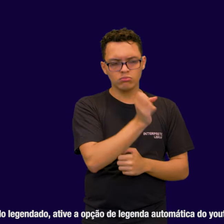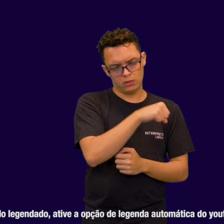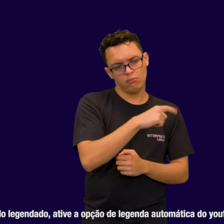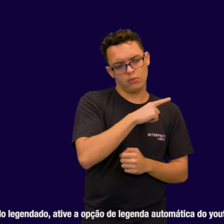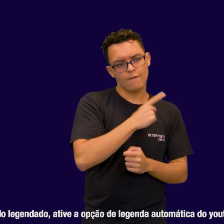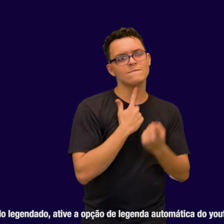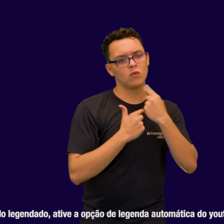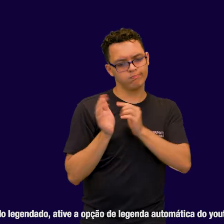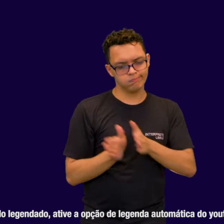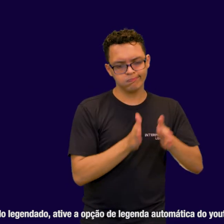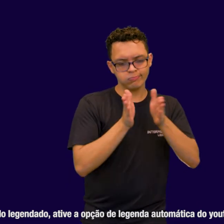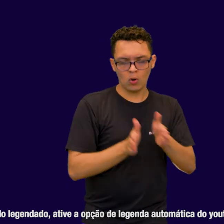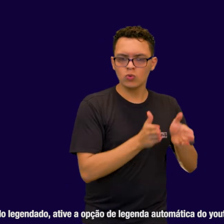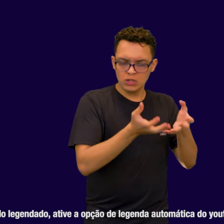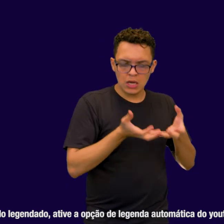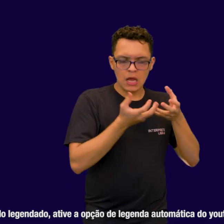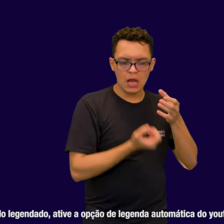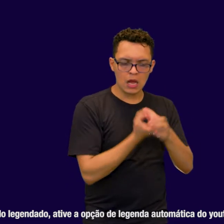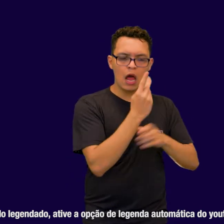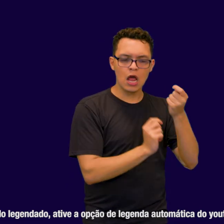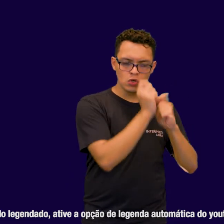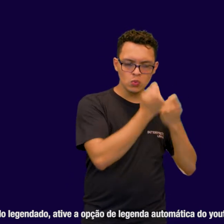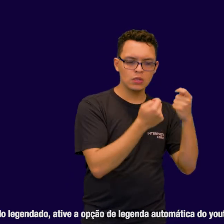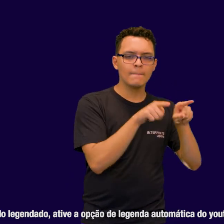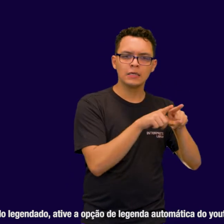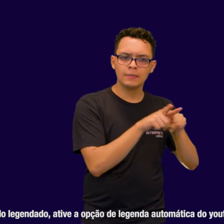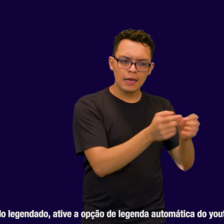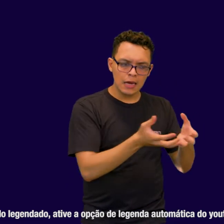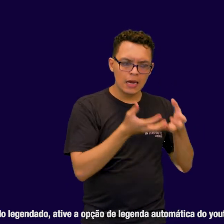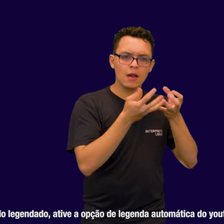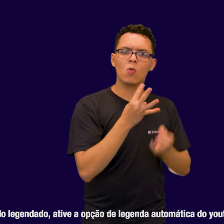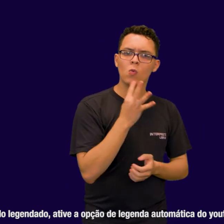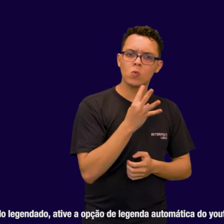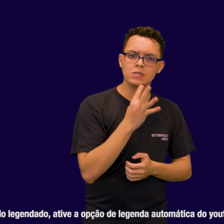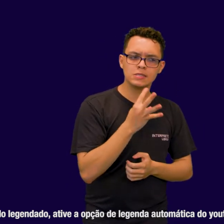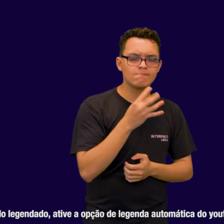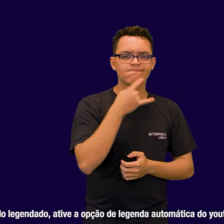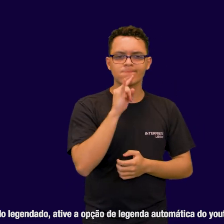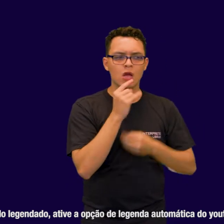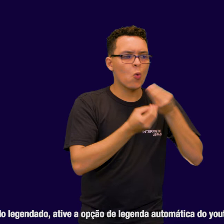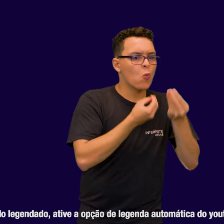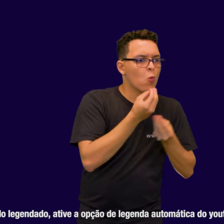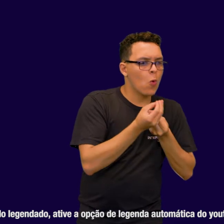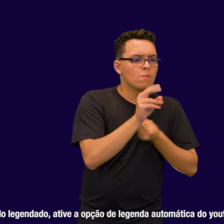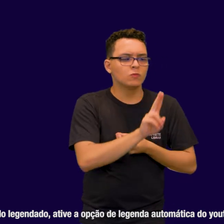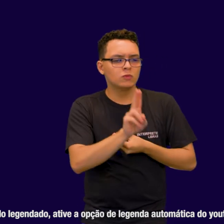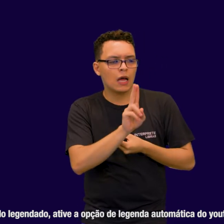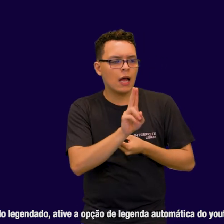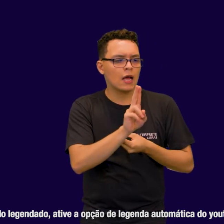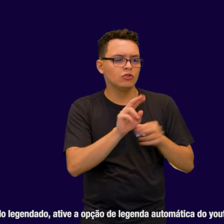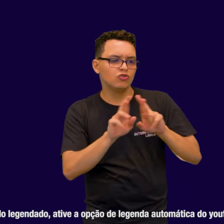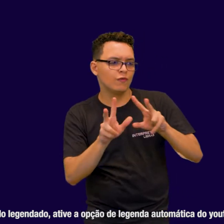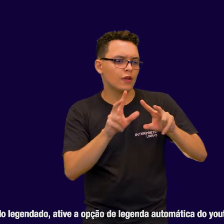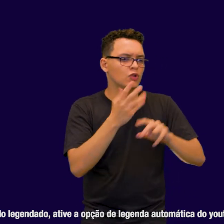aumento na produção, esse aumento no interesse em conhecer as cervejas, as diferentes cervejas, como que harmoniza. Você tem percebido